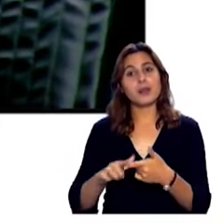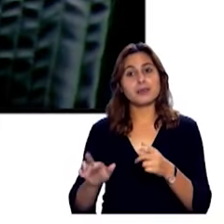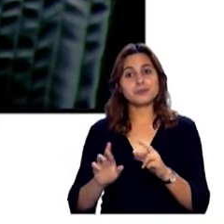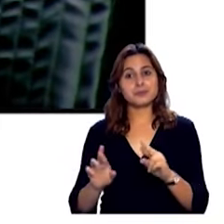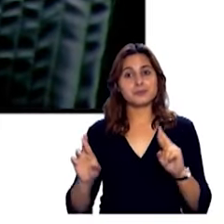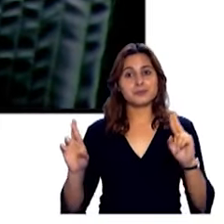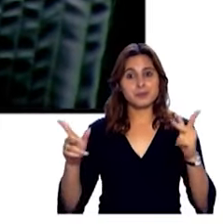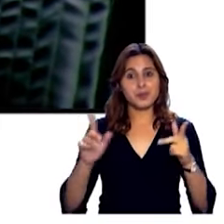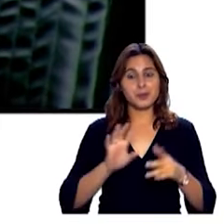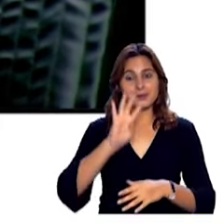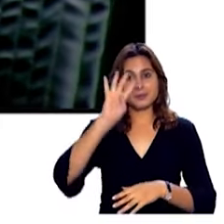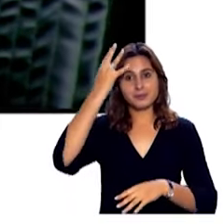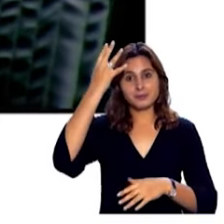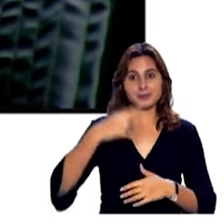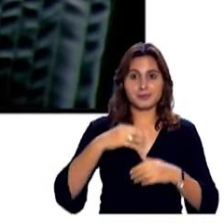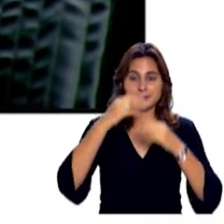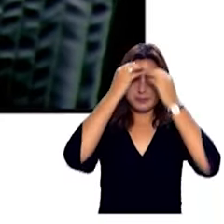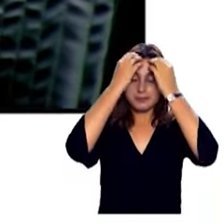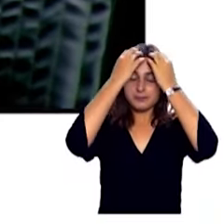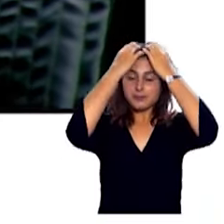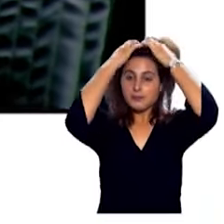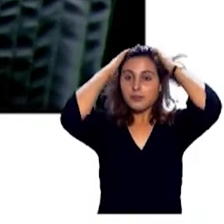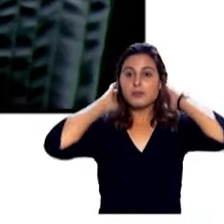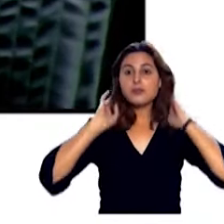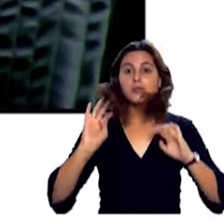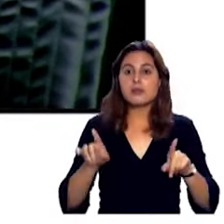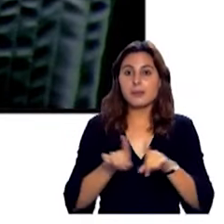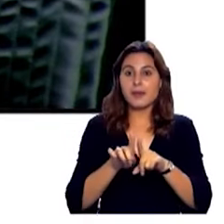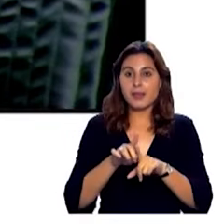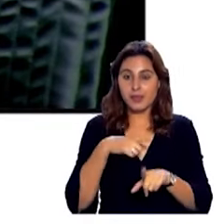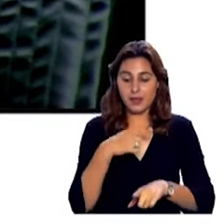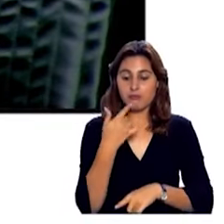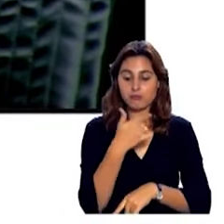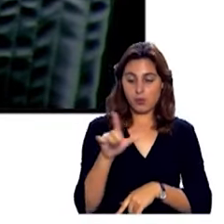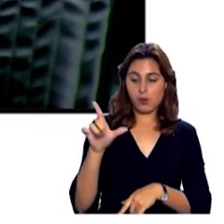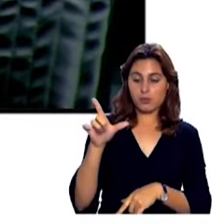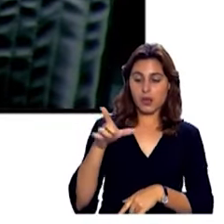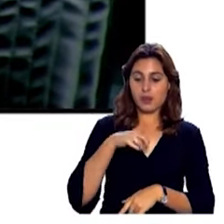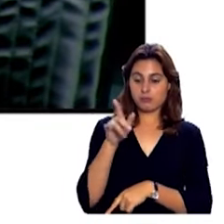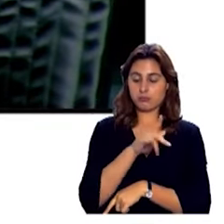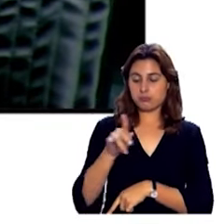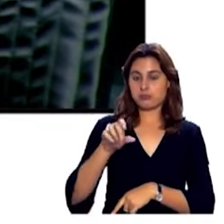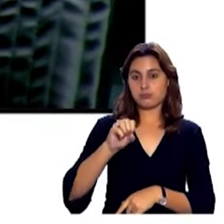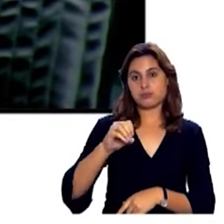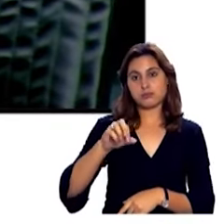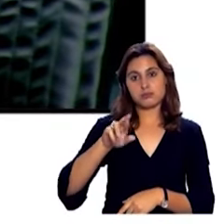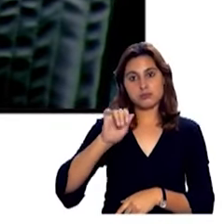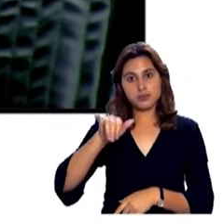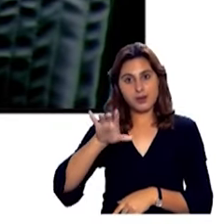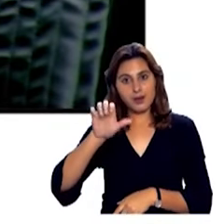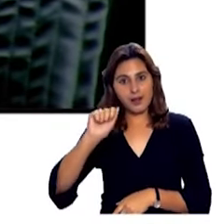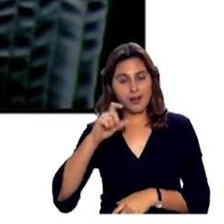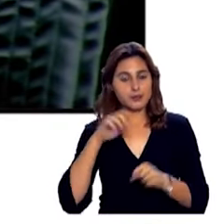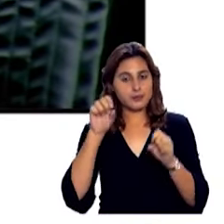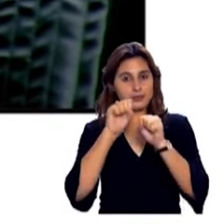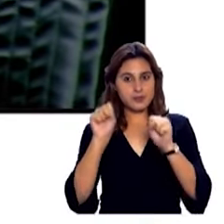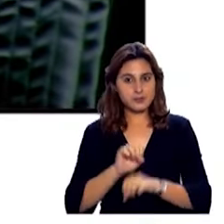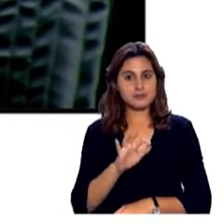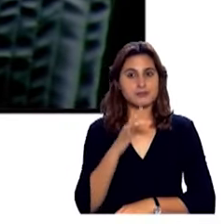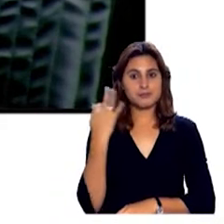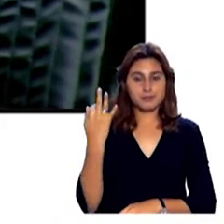resolvido tome-se ainda essa essa outra consideração feita pela professora Soraia o fato de que no sistema francês não é